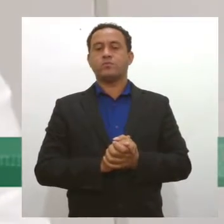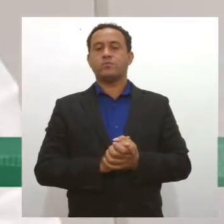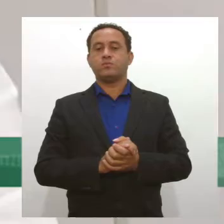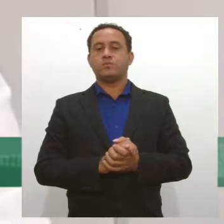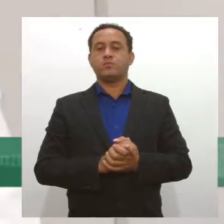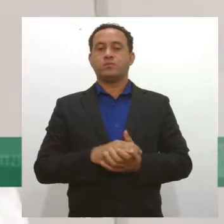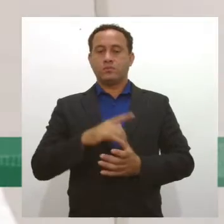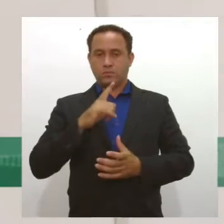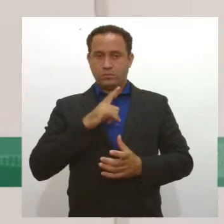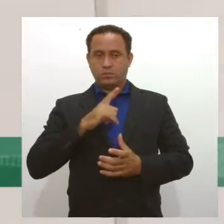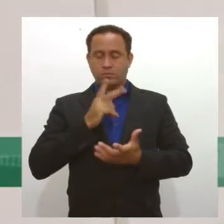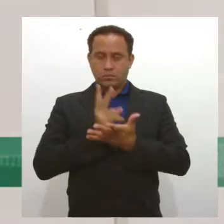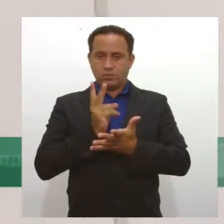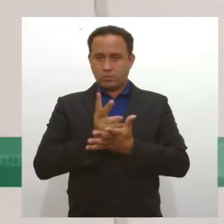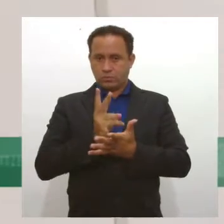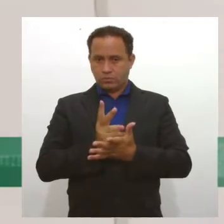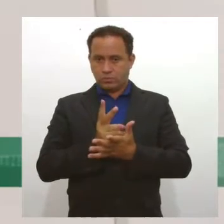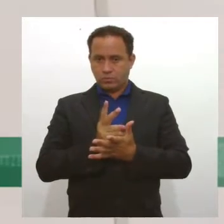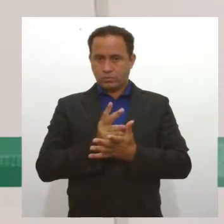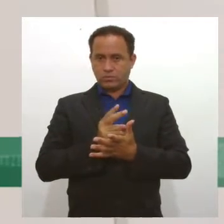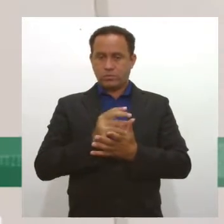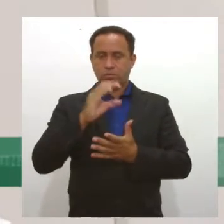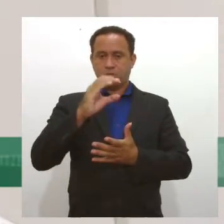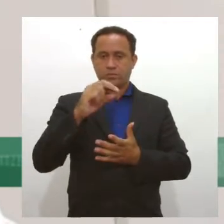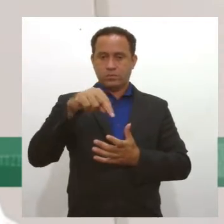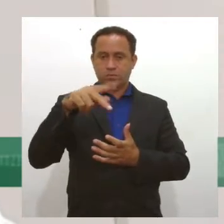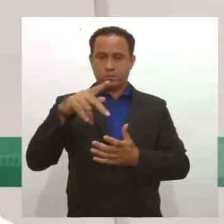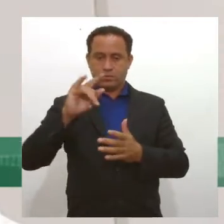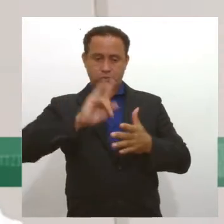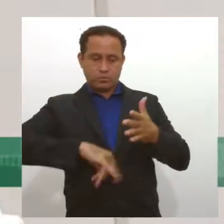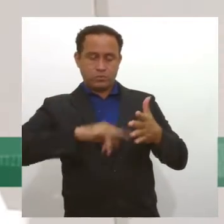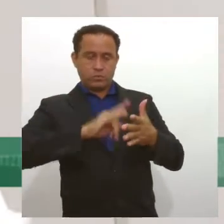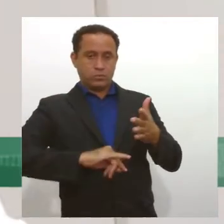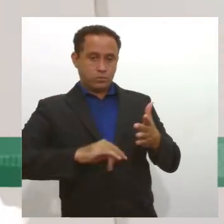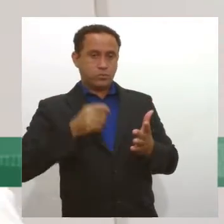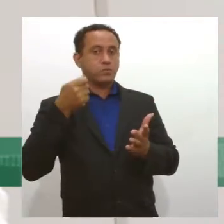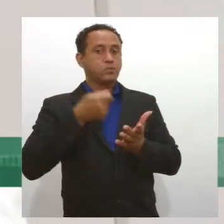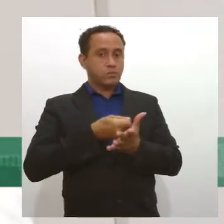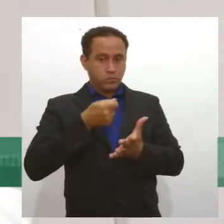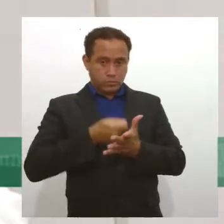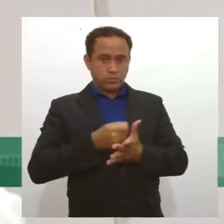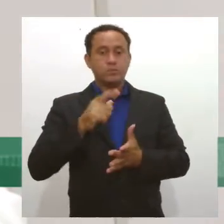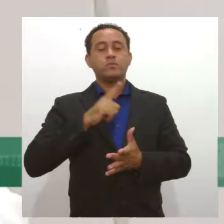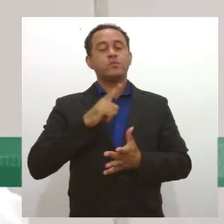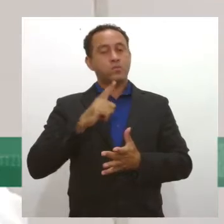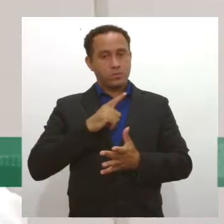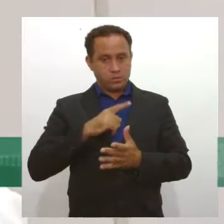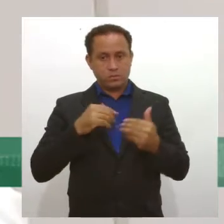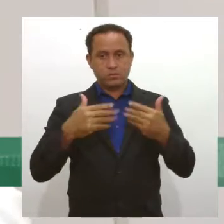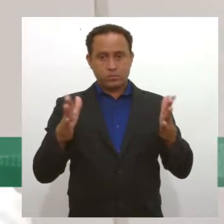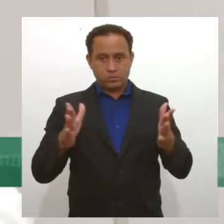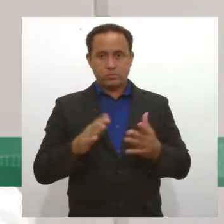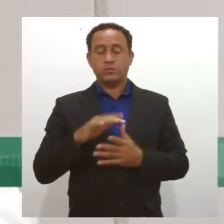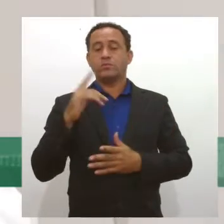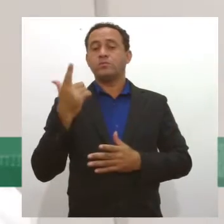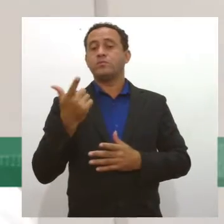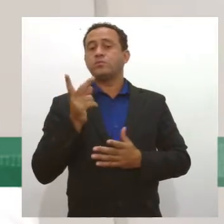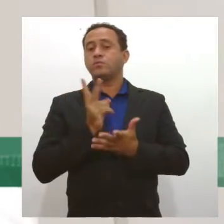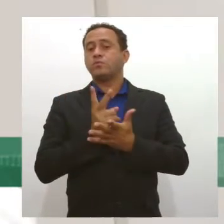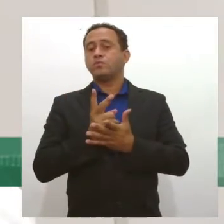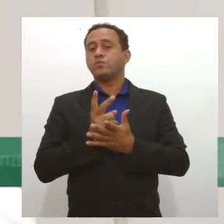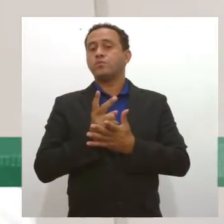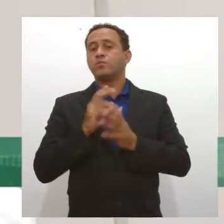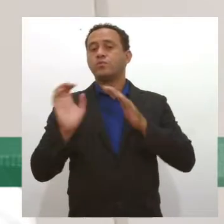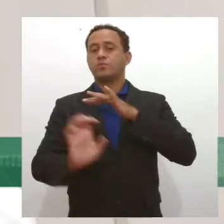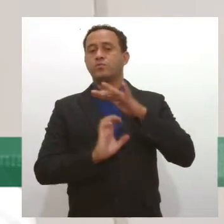medo de abrir um CNPJ e com isso não conseguir, né, manter essa empresa. E com o advento